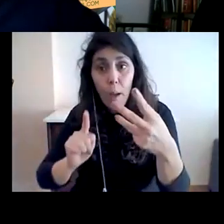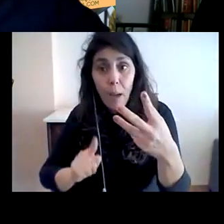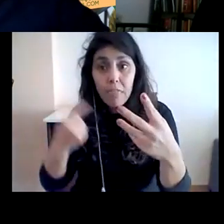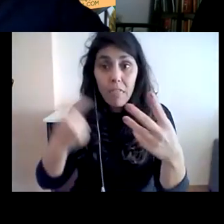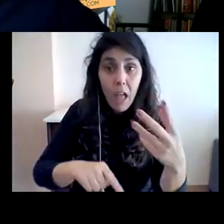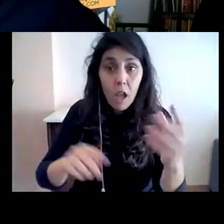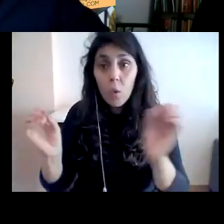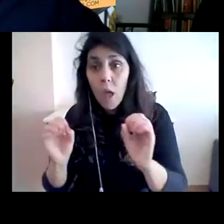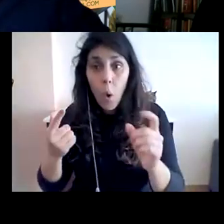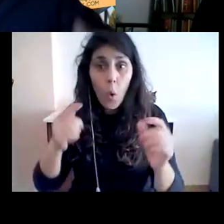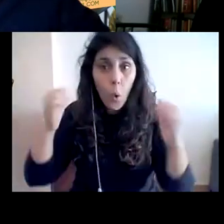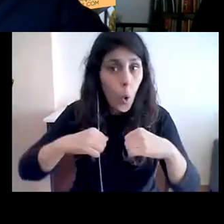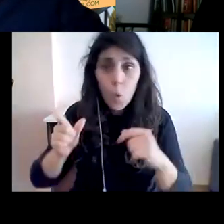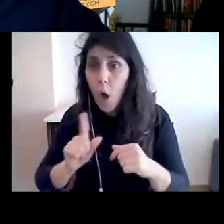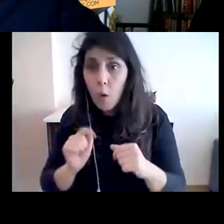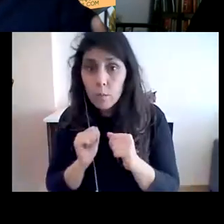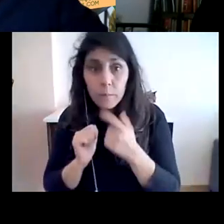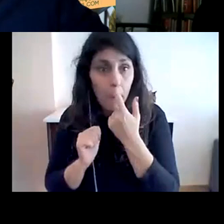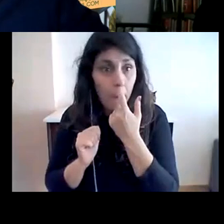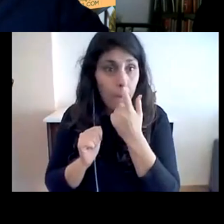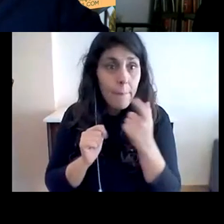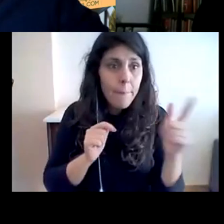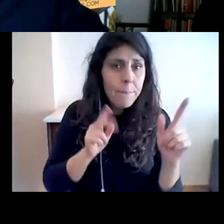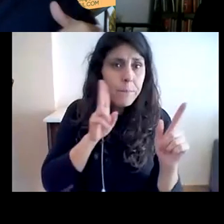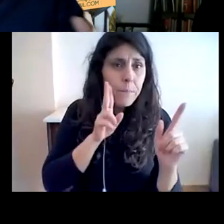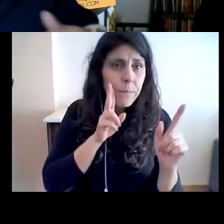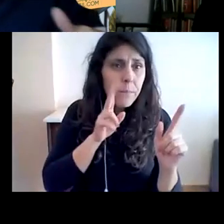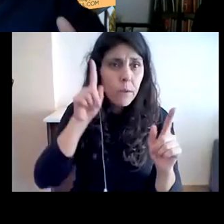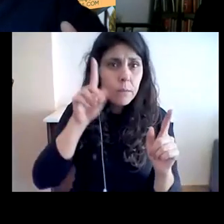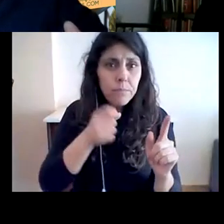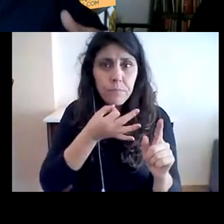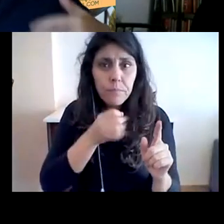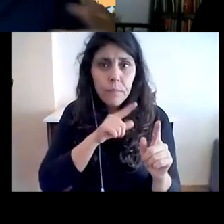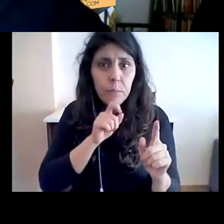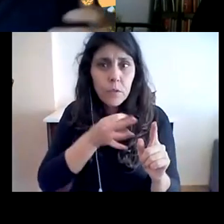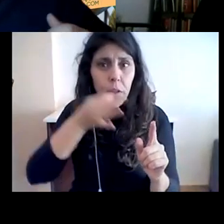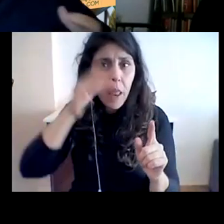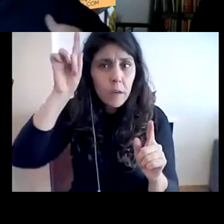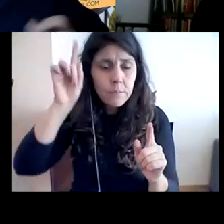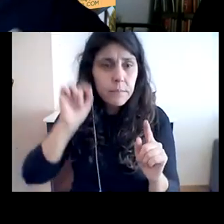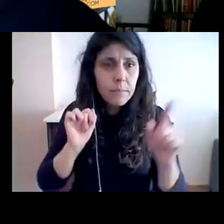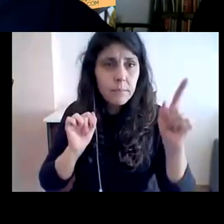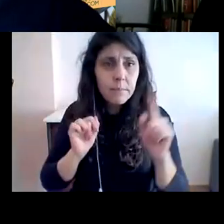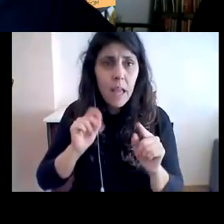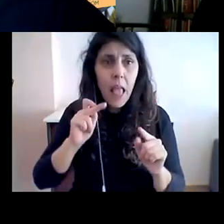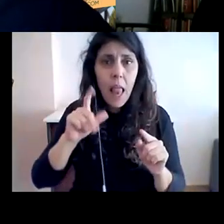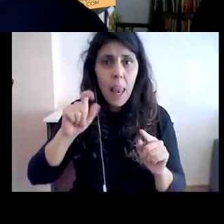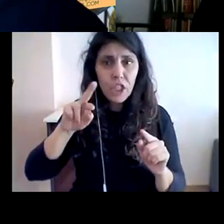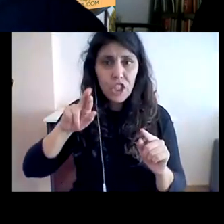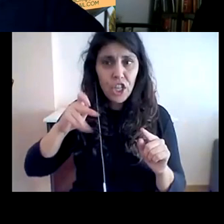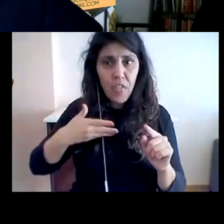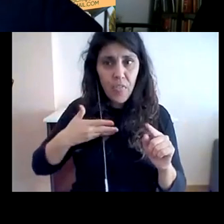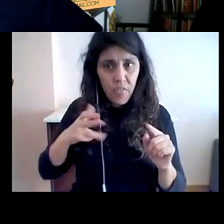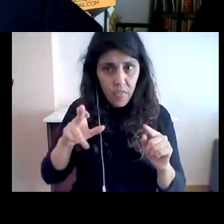Ou não concordam com isso? Alexandre, dá-me licença. E por aqui terminamos com uma última ronda relativamente... É que a Sandra fez uma pergunta